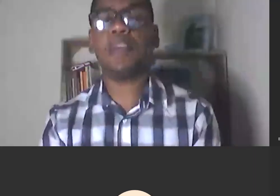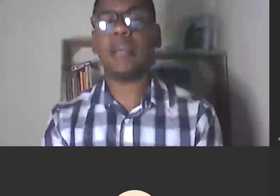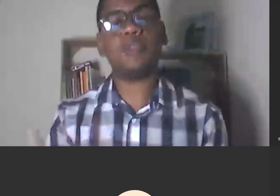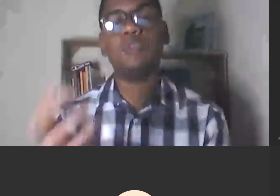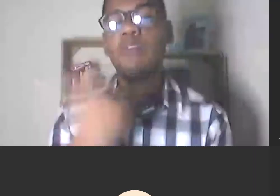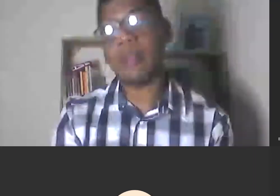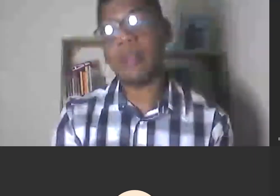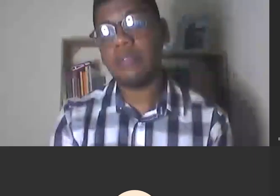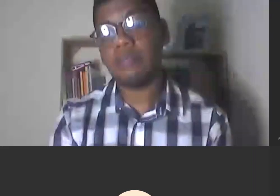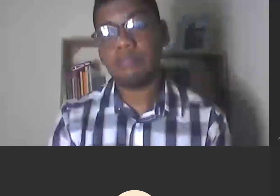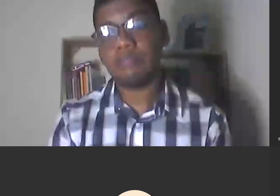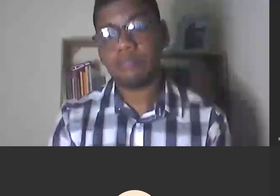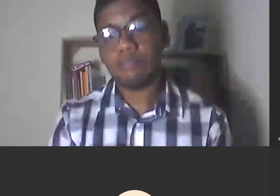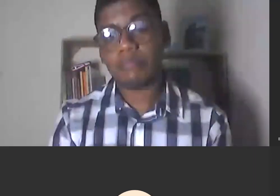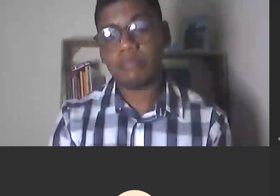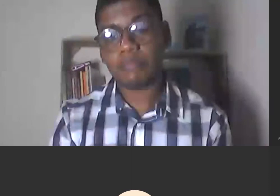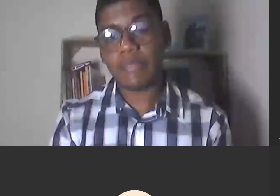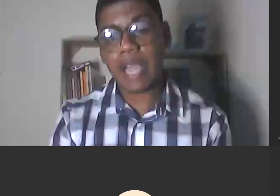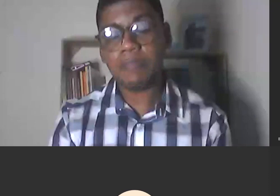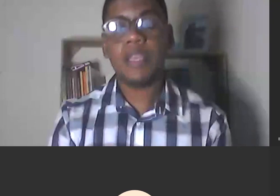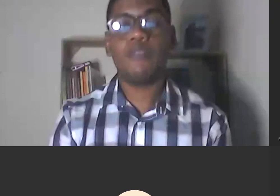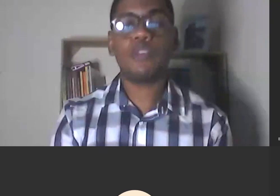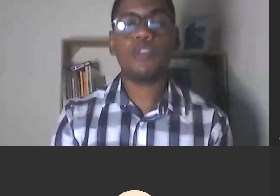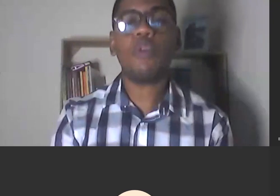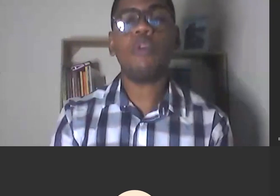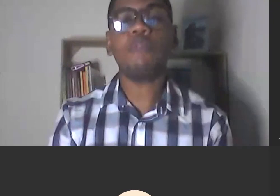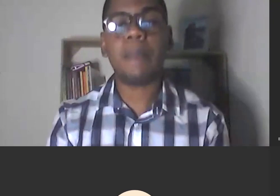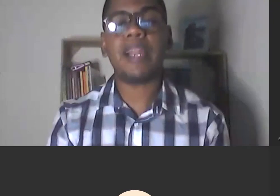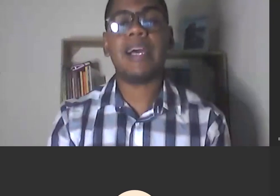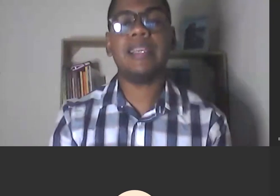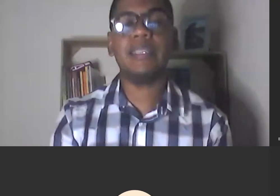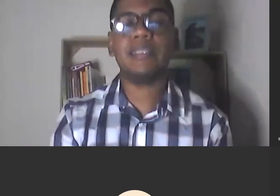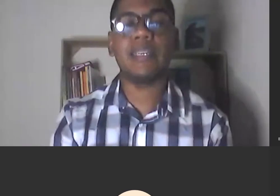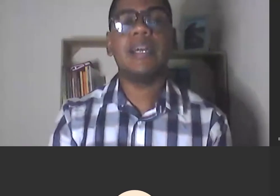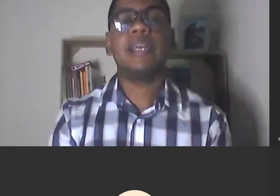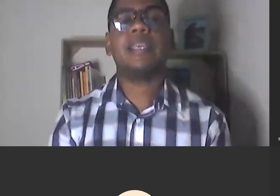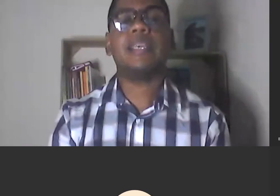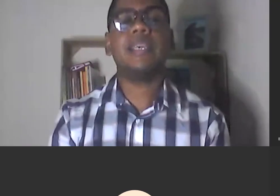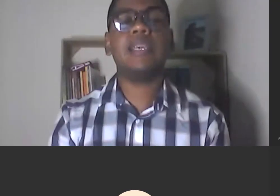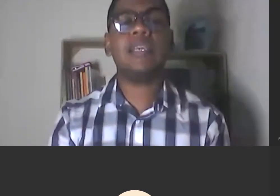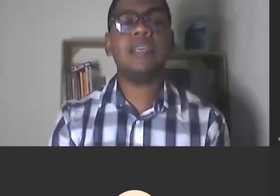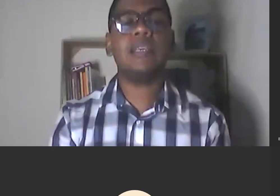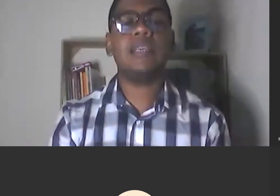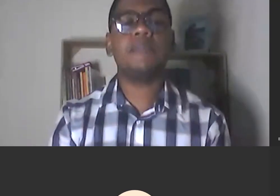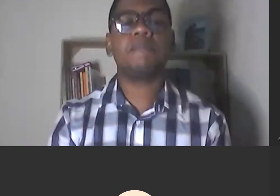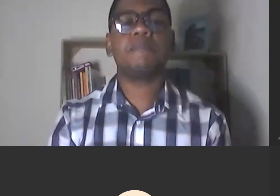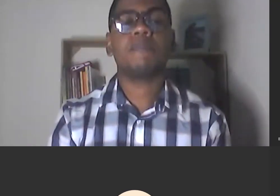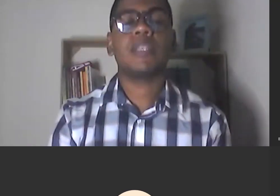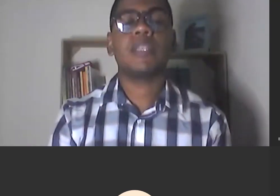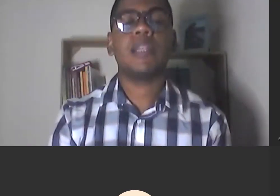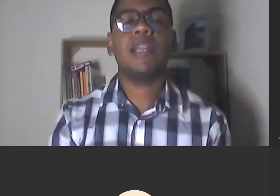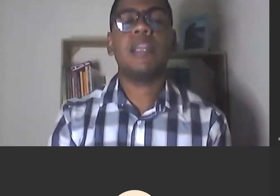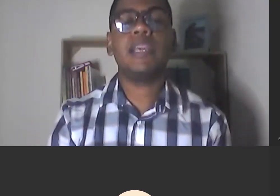Mas não foi... A pessoa não avisou para mim. Tá? Eu vou só contar para a Larissa